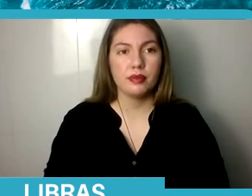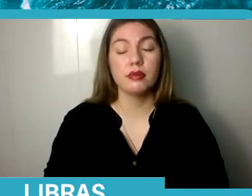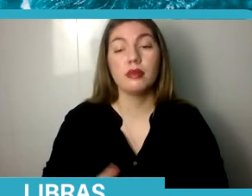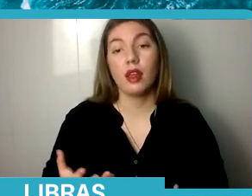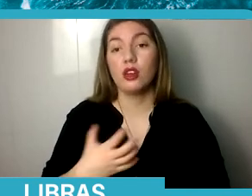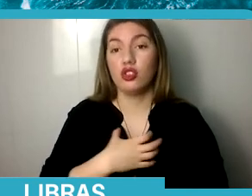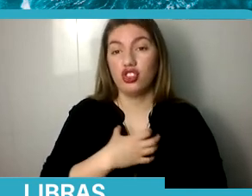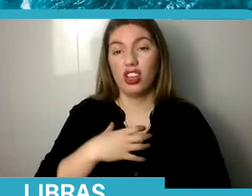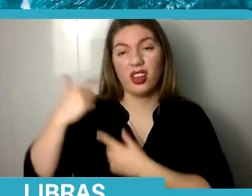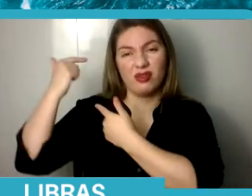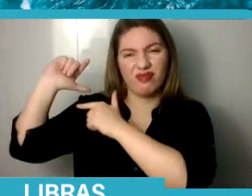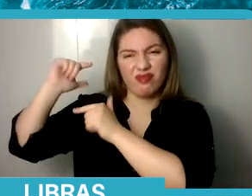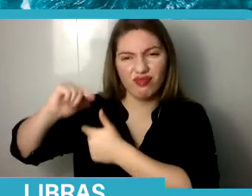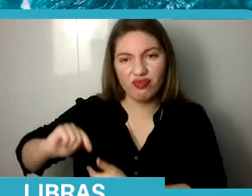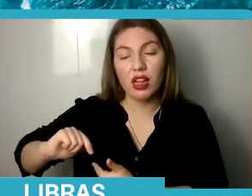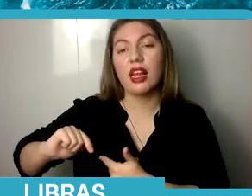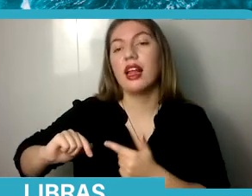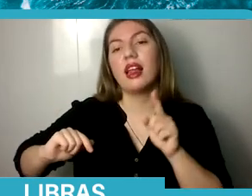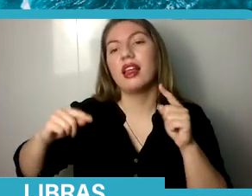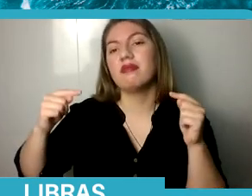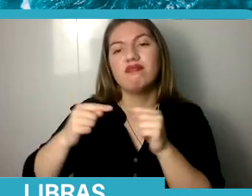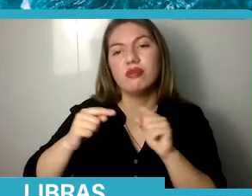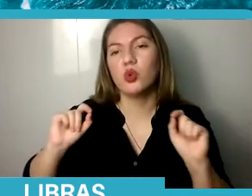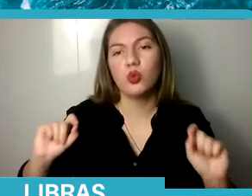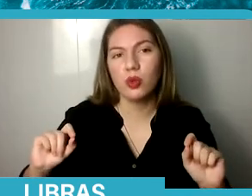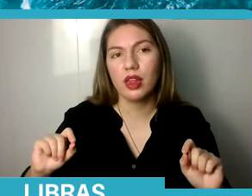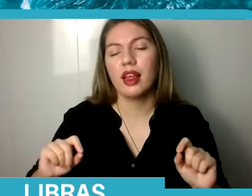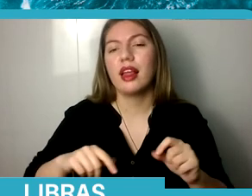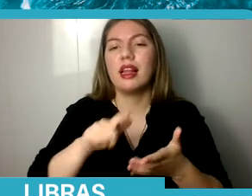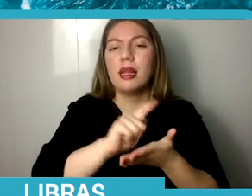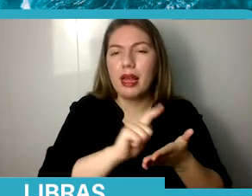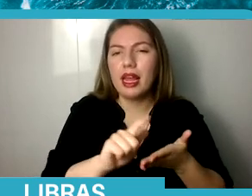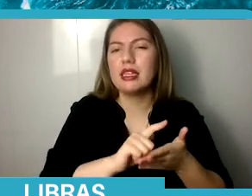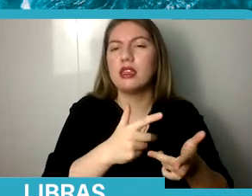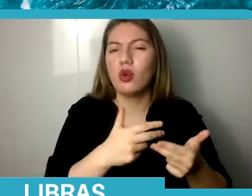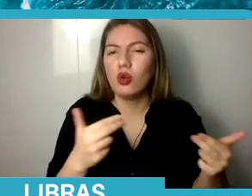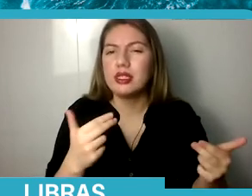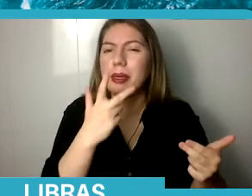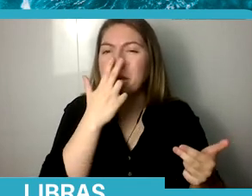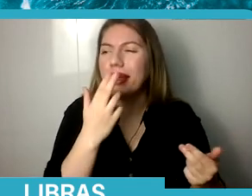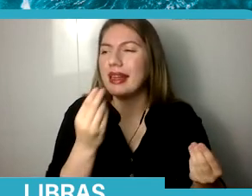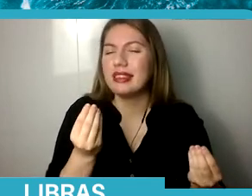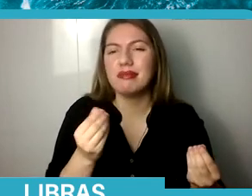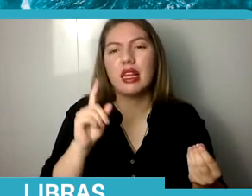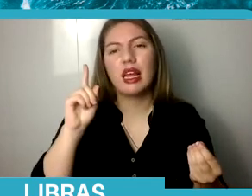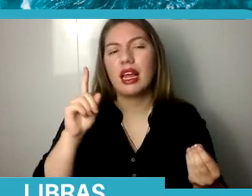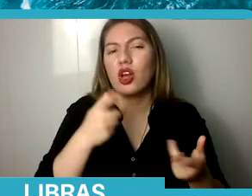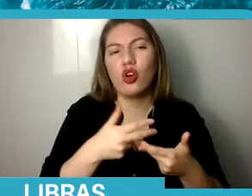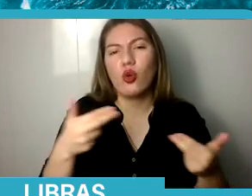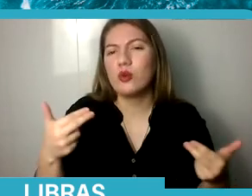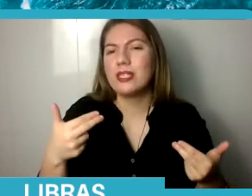jeito comissional trabalha de produtos de limpeza e higiene normalmente trabalha com ingredientes altamente